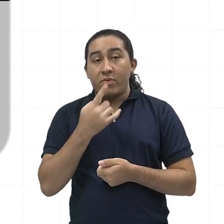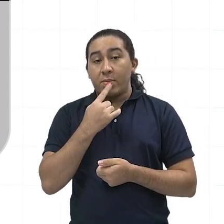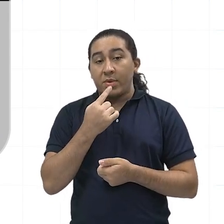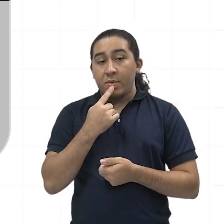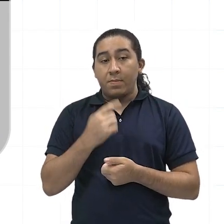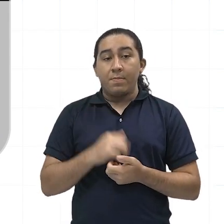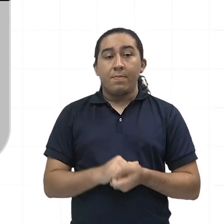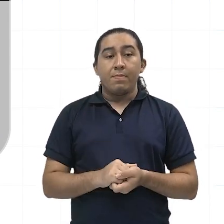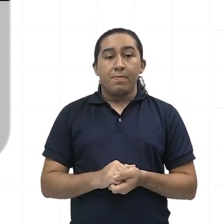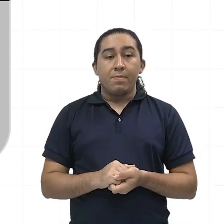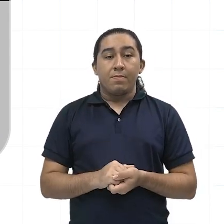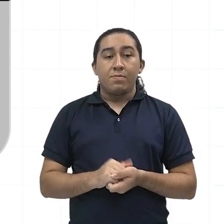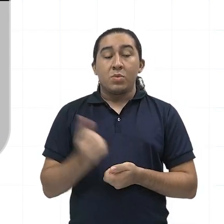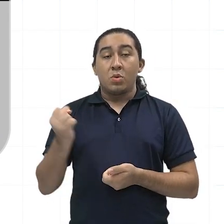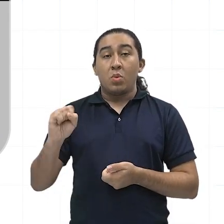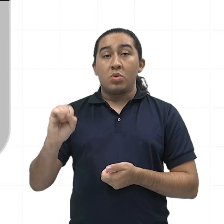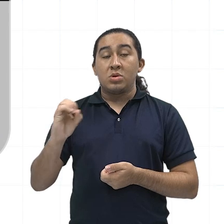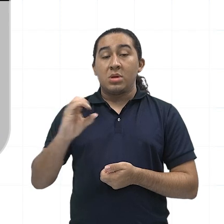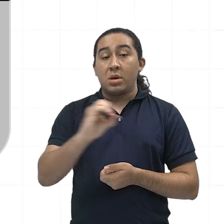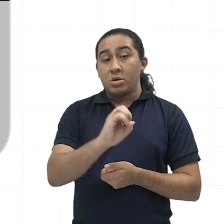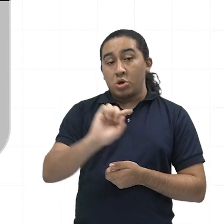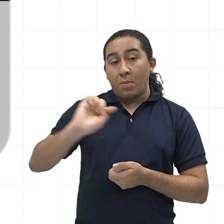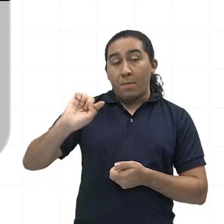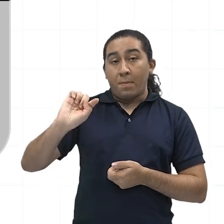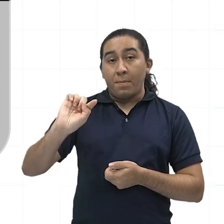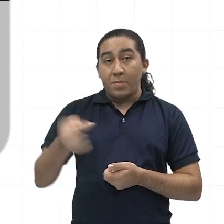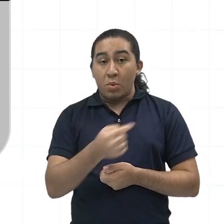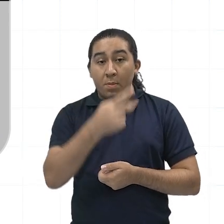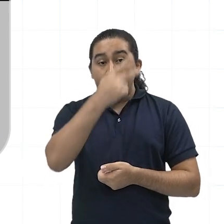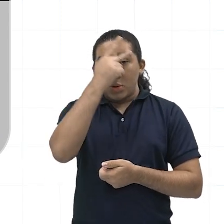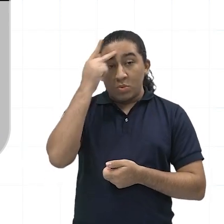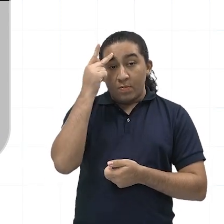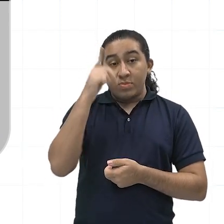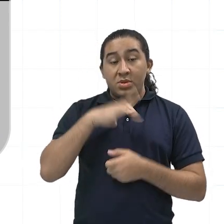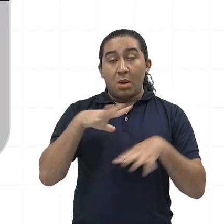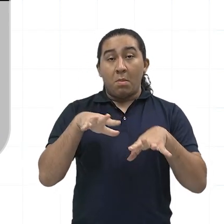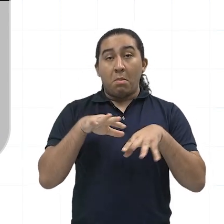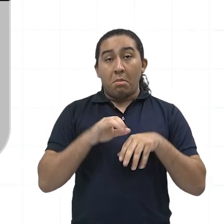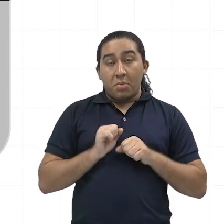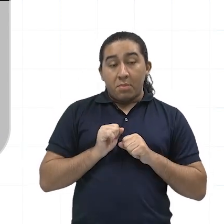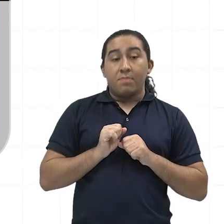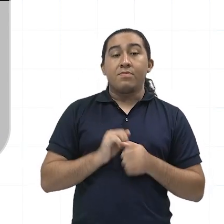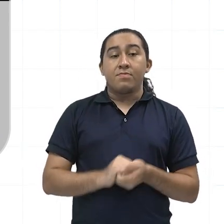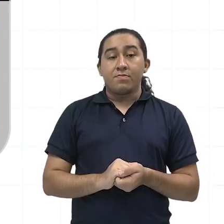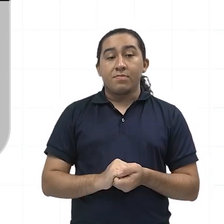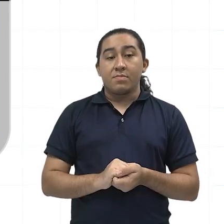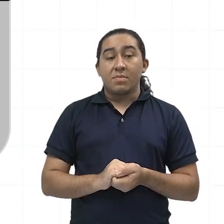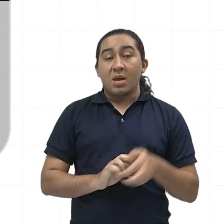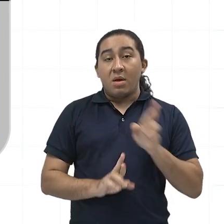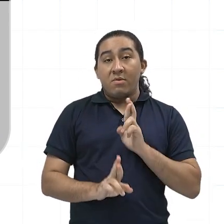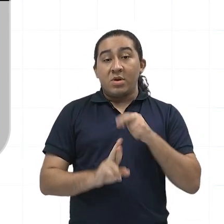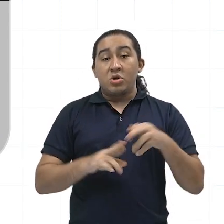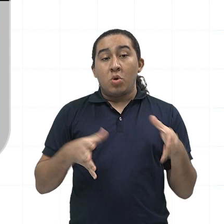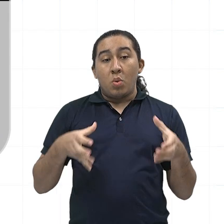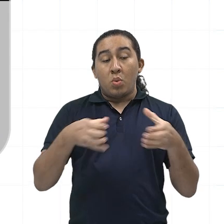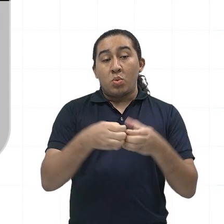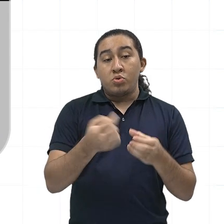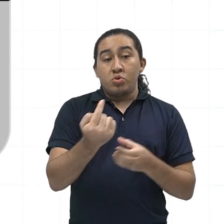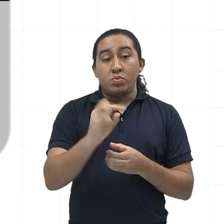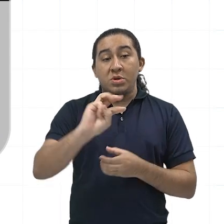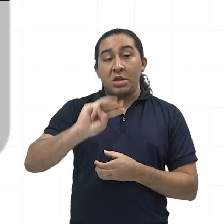pessoas elas são infectadas pelo vírus da hepatite B, em relação a 1,5 milhão de pessoas, isso é um quadro